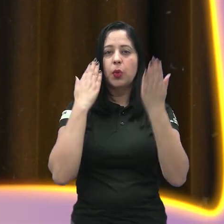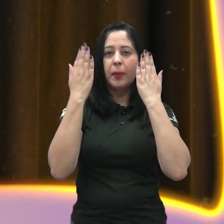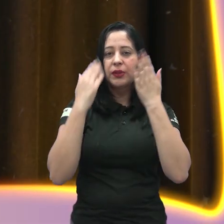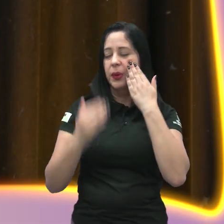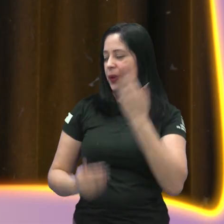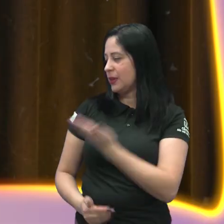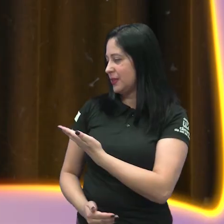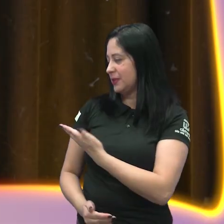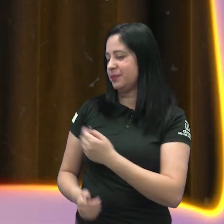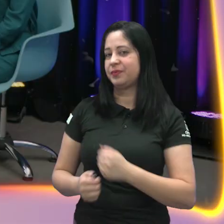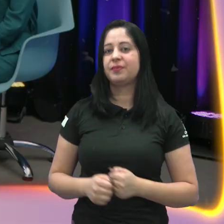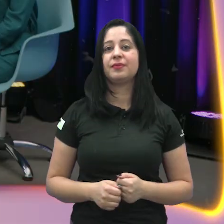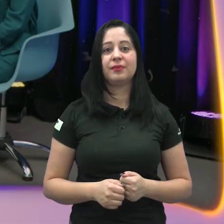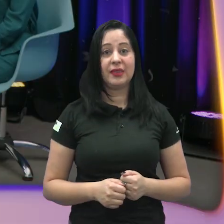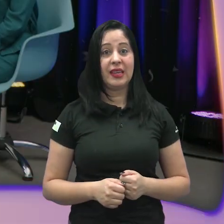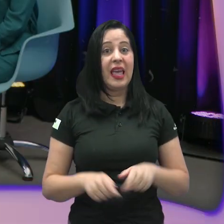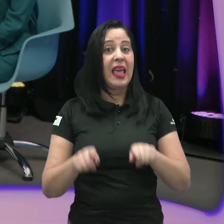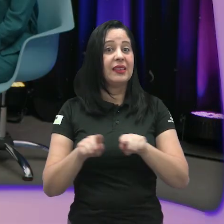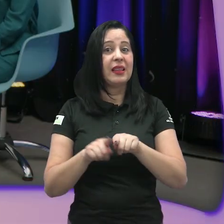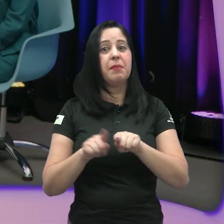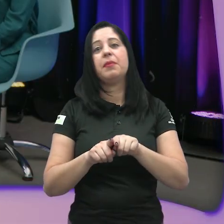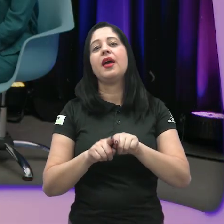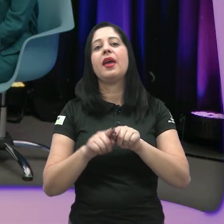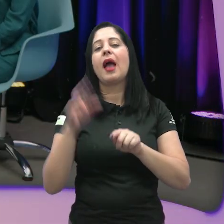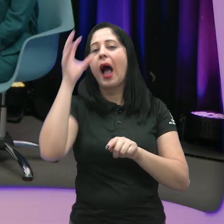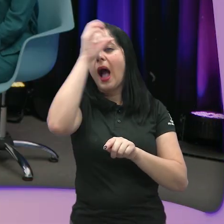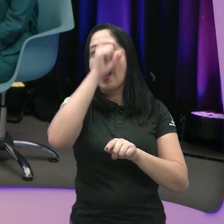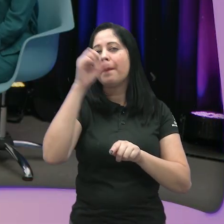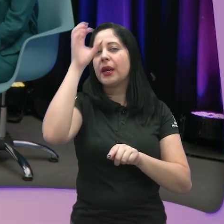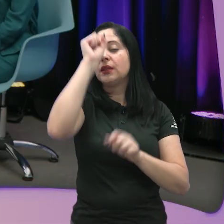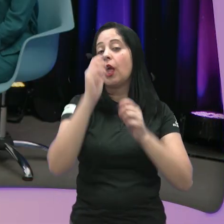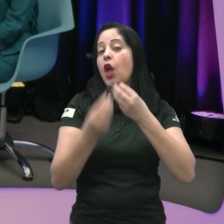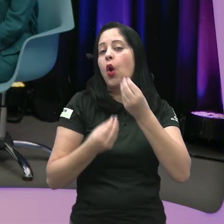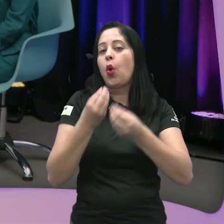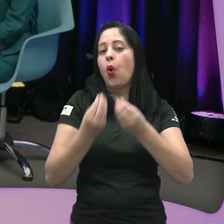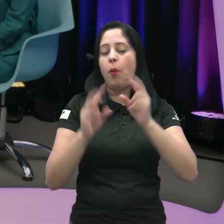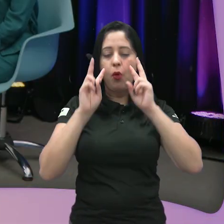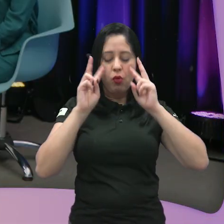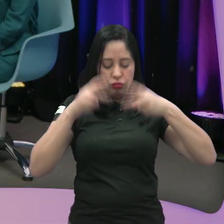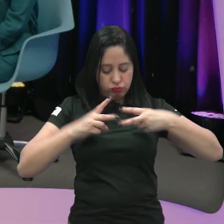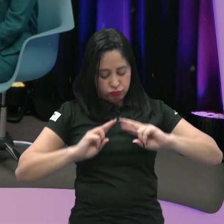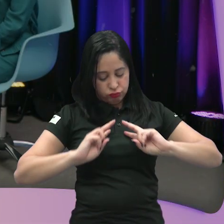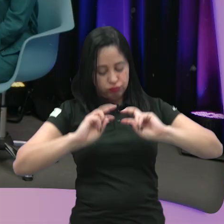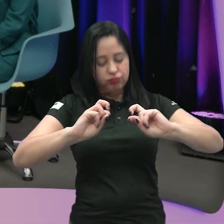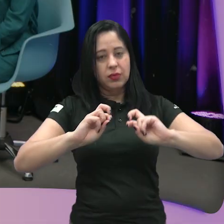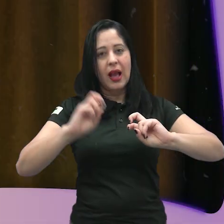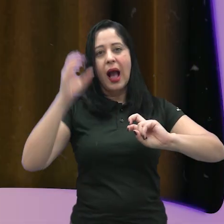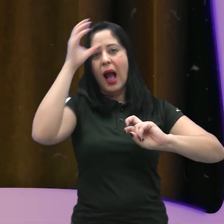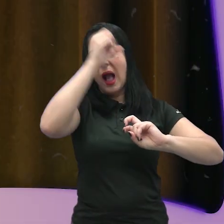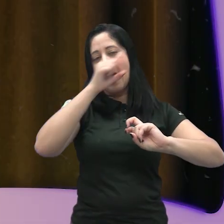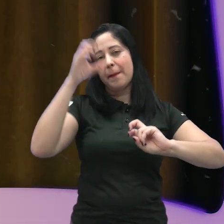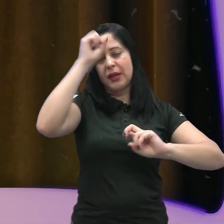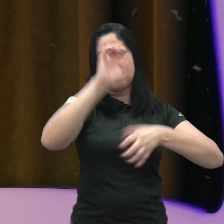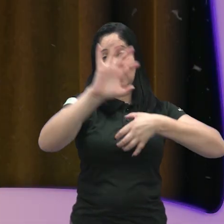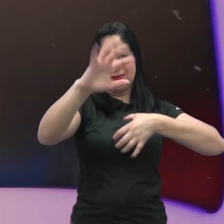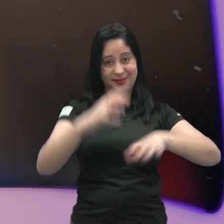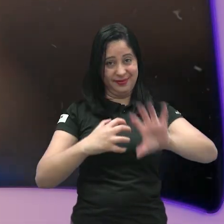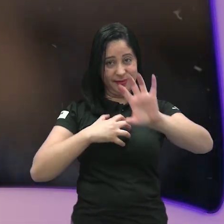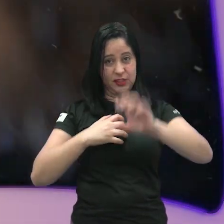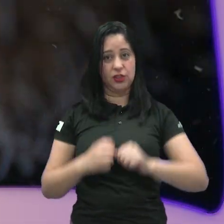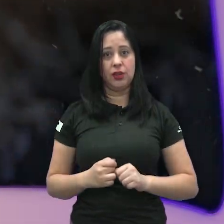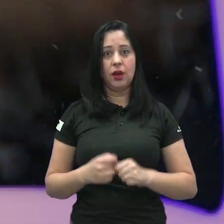psicóloga Solange Carvalho. E ainda hoje, vamos aprender como desenvolver o autoconhecimento para sermos mais